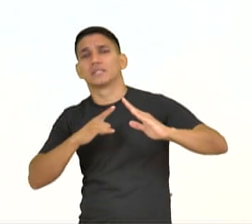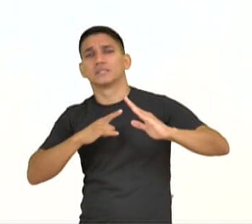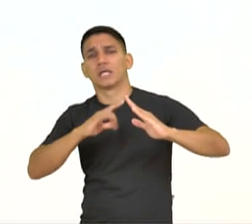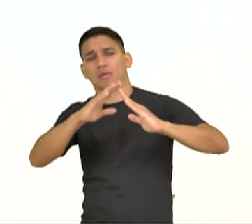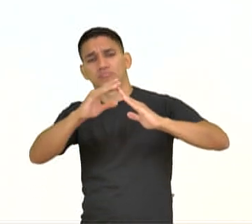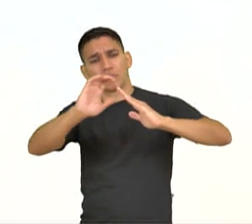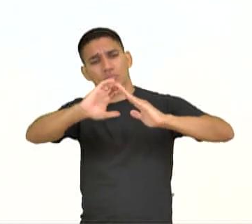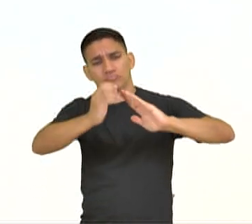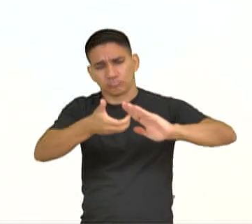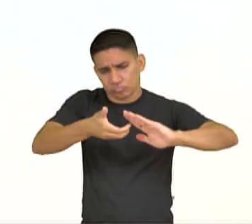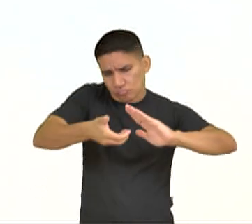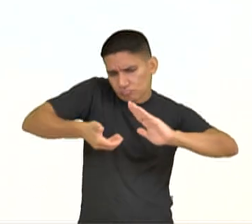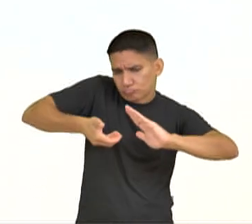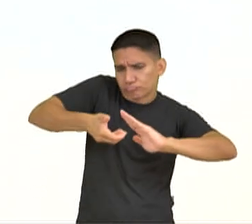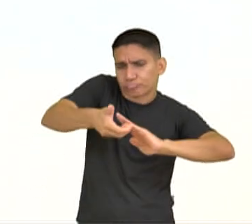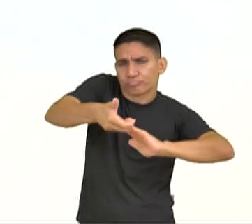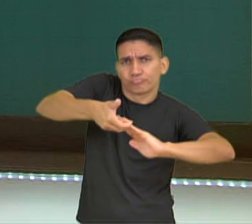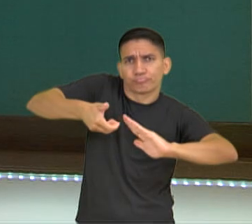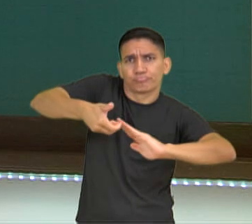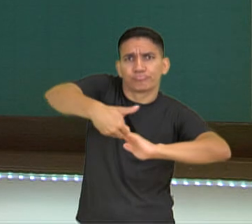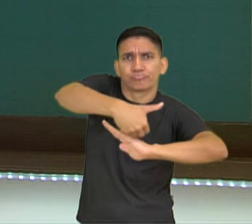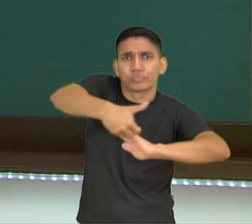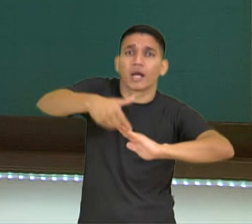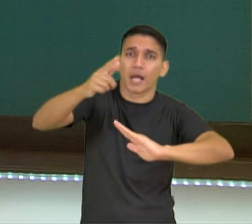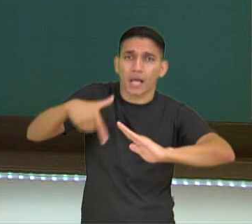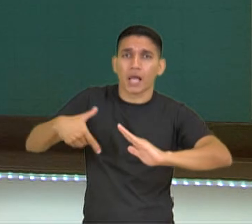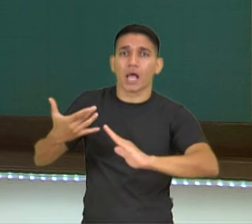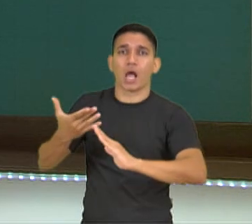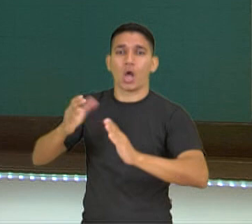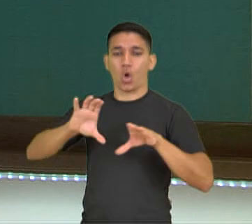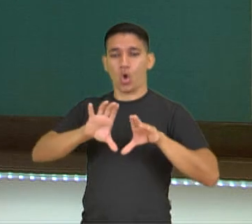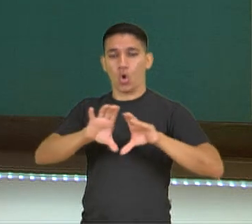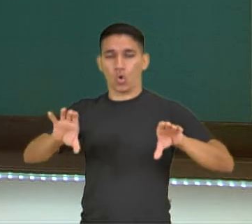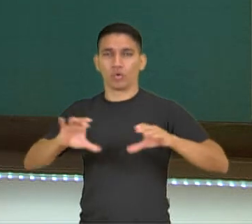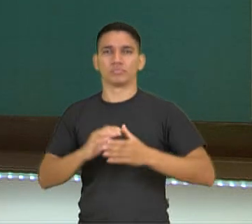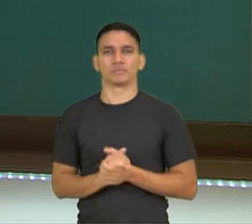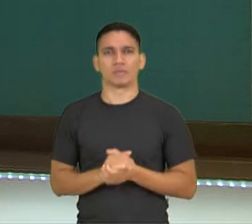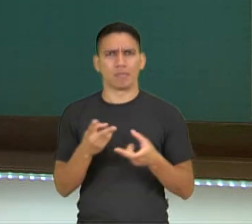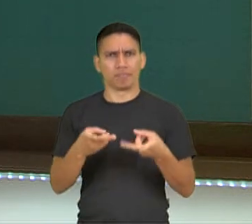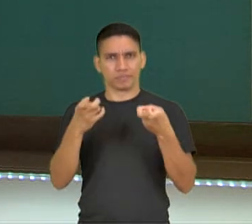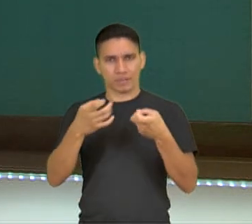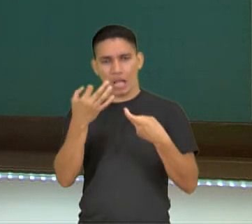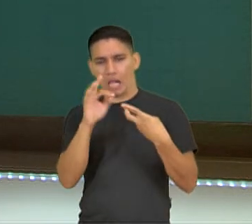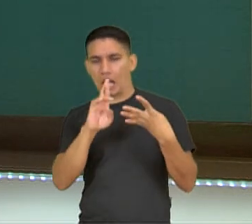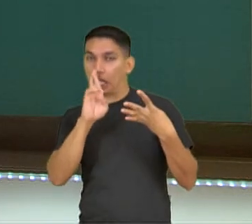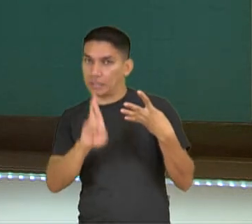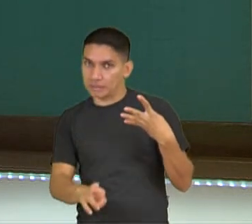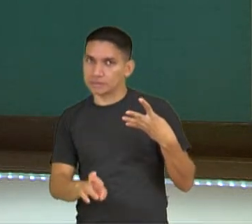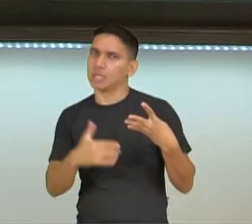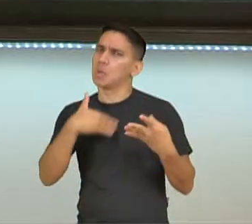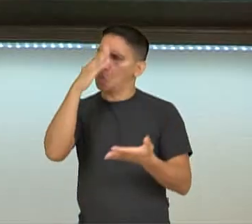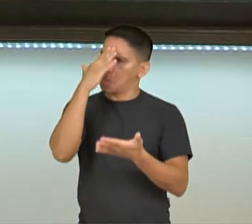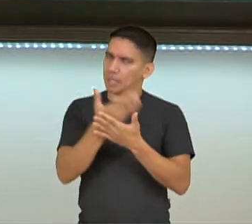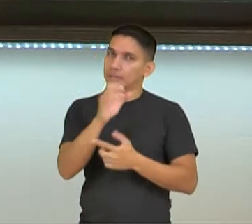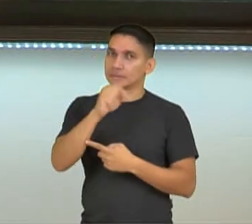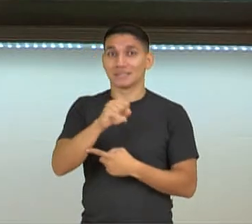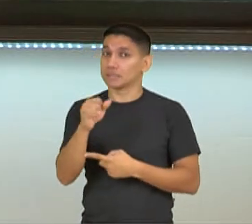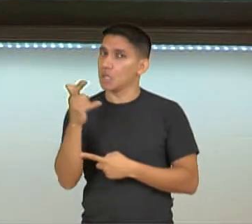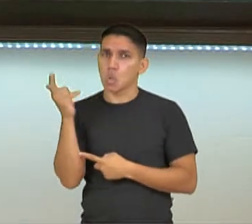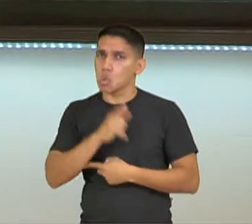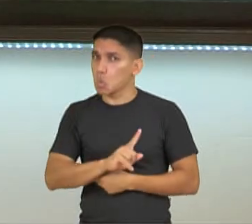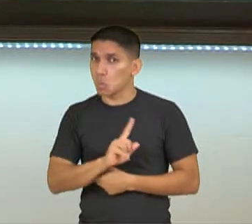as calhas, tá certo? Então é um corpo, beleza? Conseguiu responder? Eu acredito que sim. Não